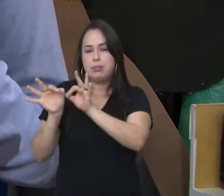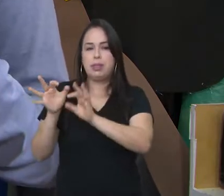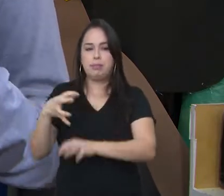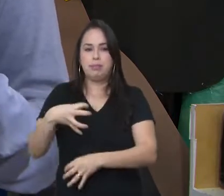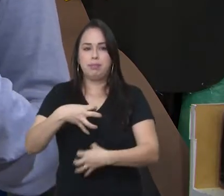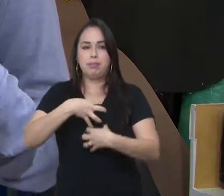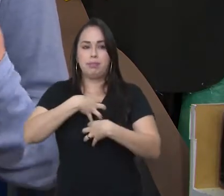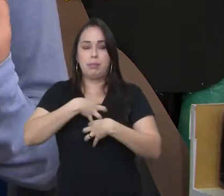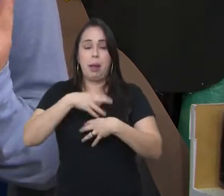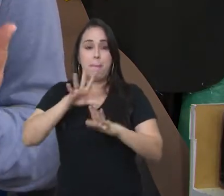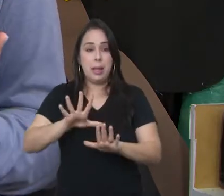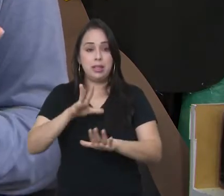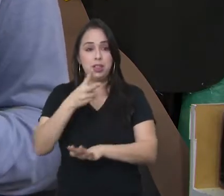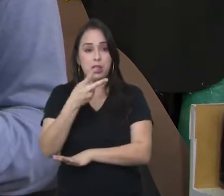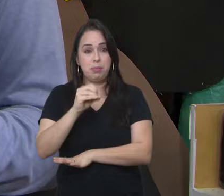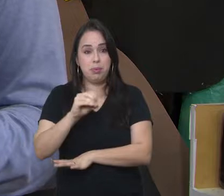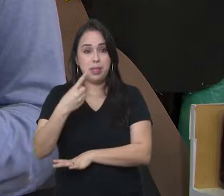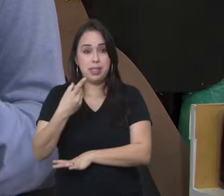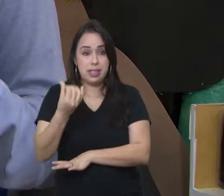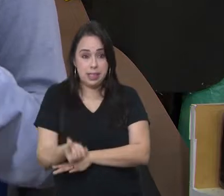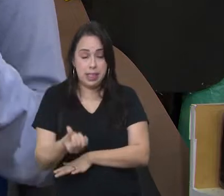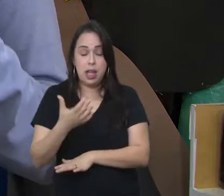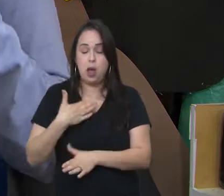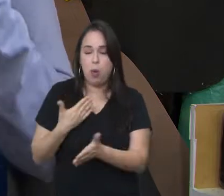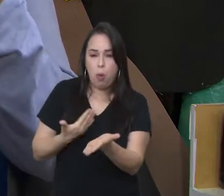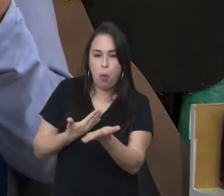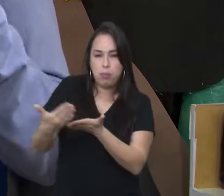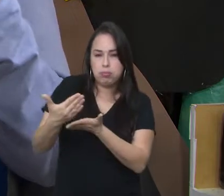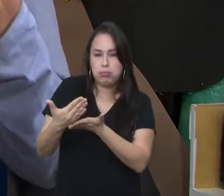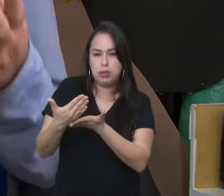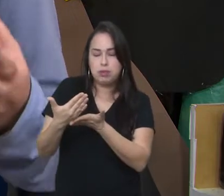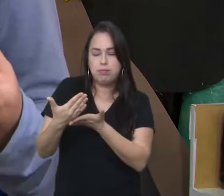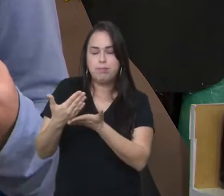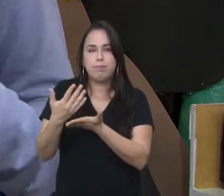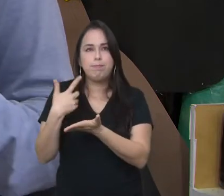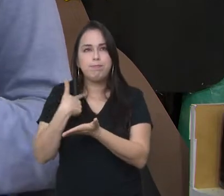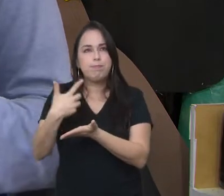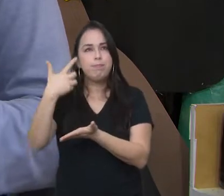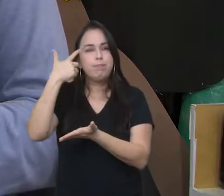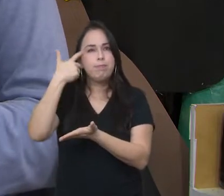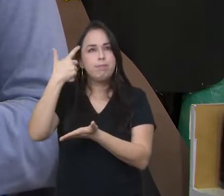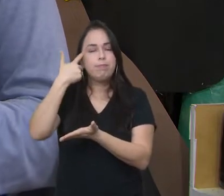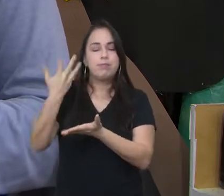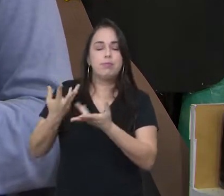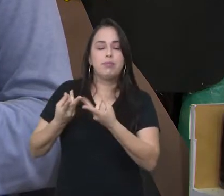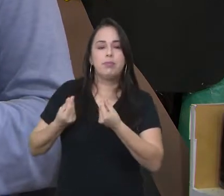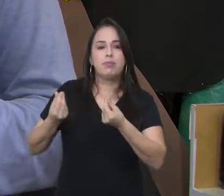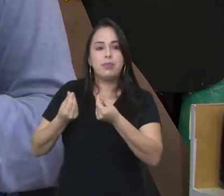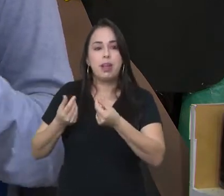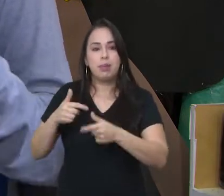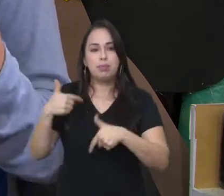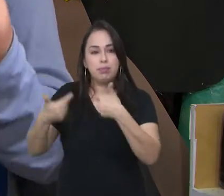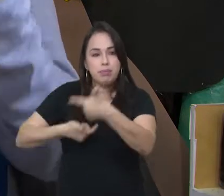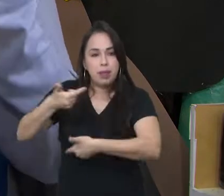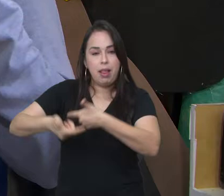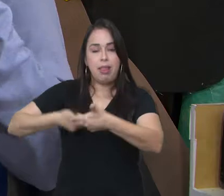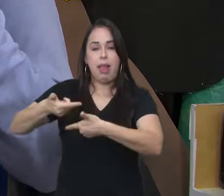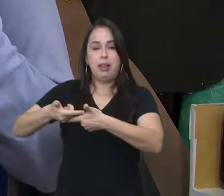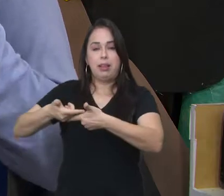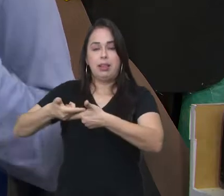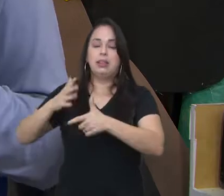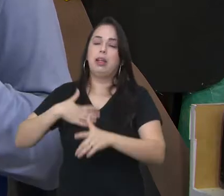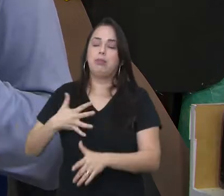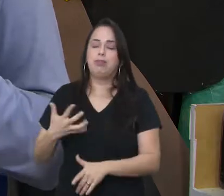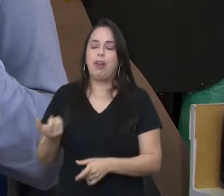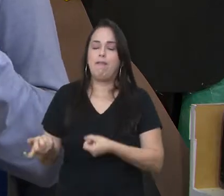e marcar. Mas em 2016, quando eu comecei a ter esses primeiros sinais do meu trabalho, isso voltou à